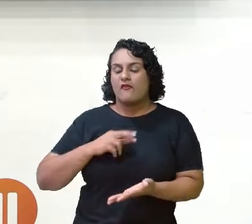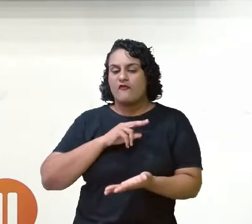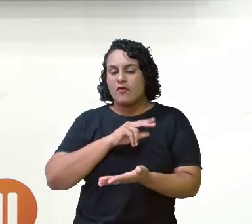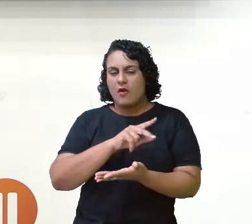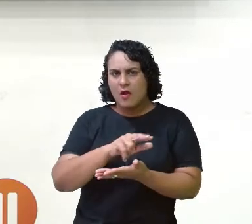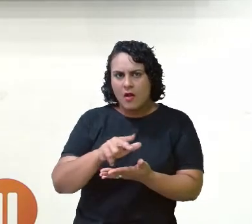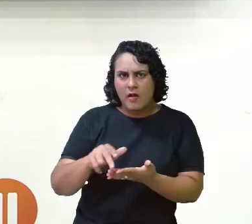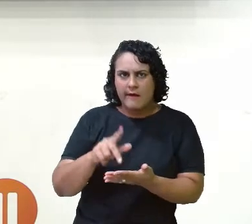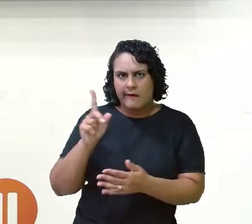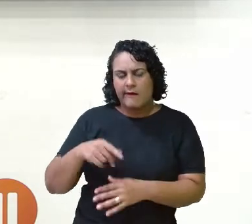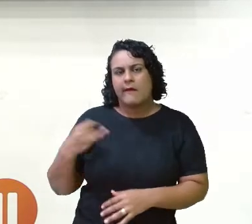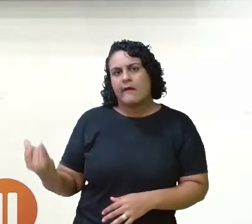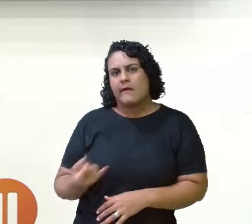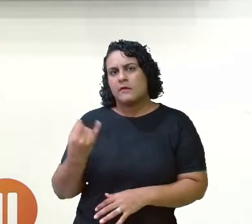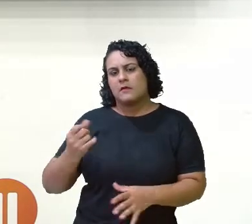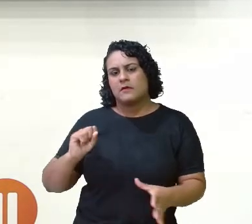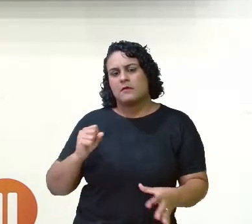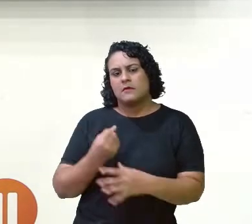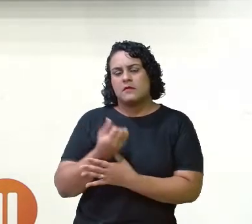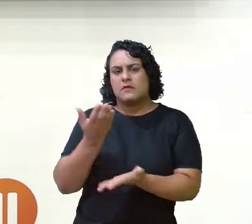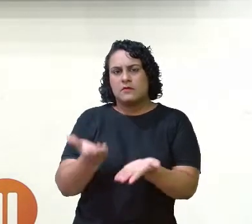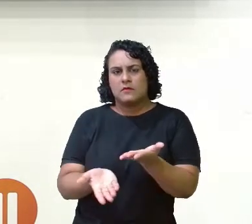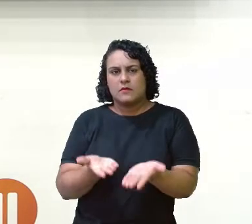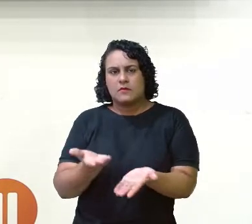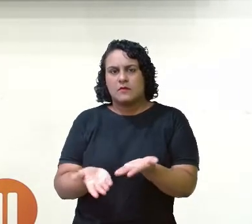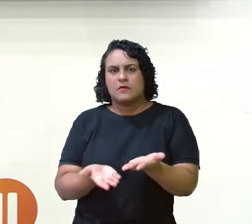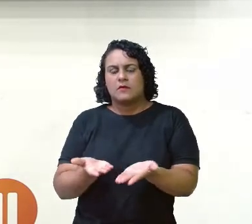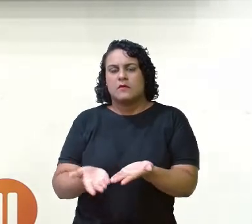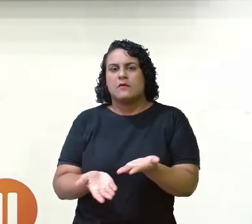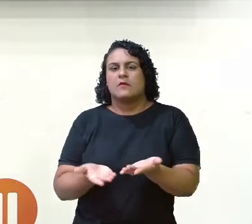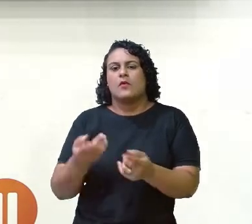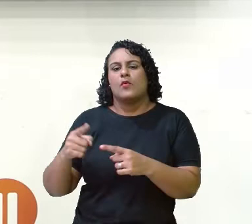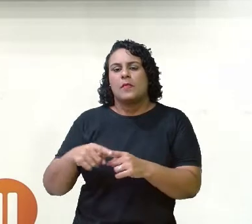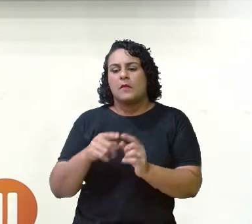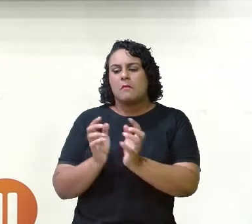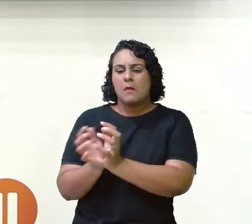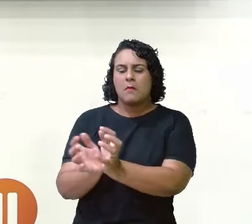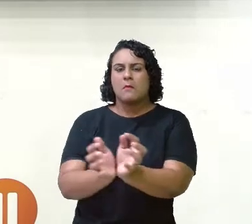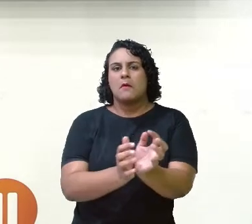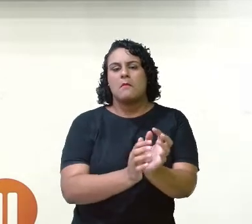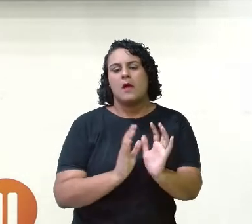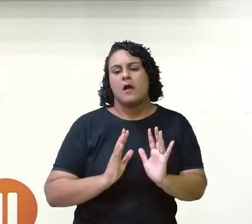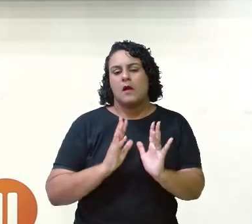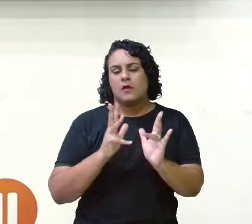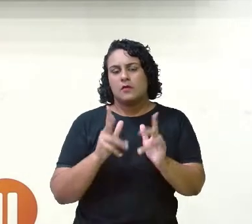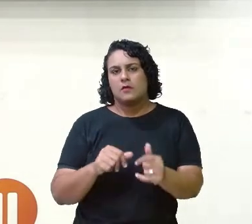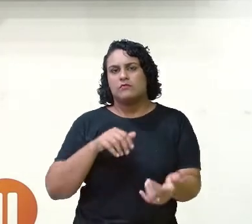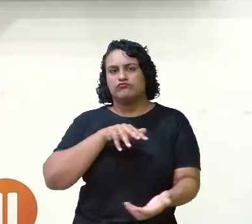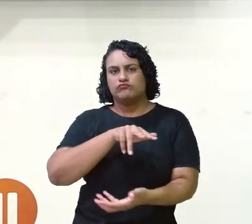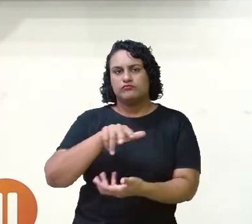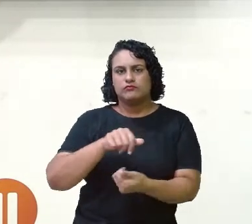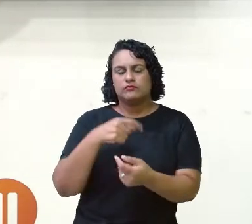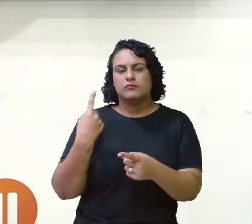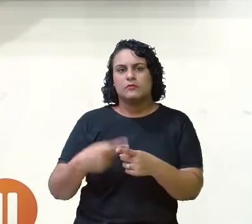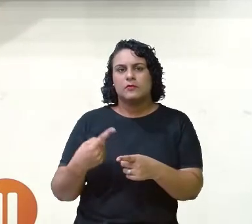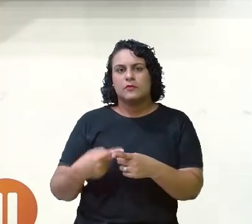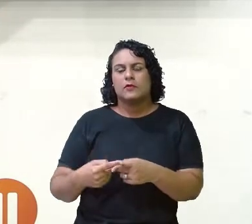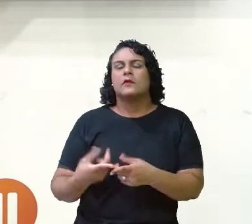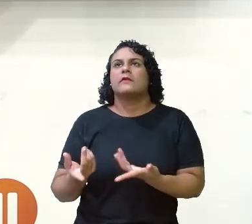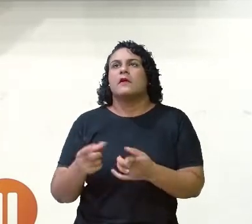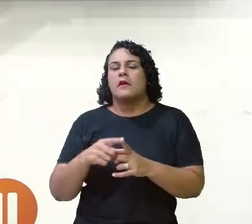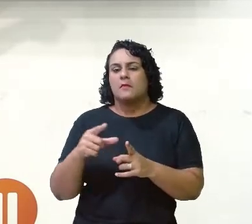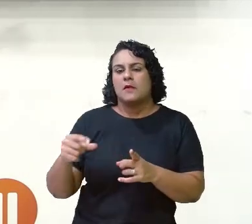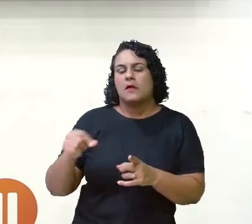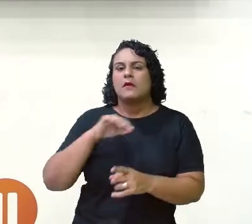é importante, pois garante o equilíbrio entre as espécies em todo o mundo, porque os fatores vivos,